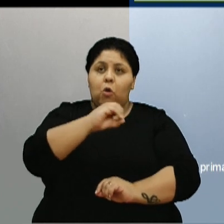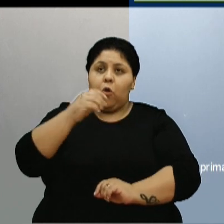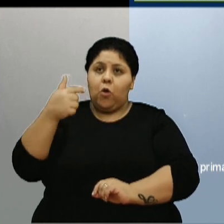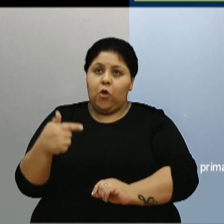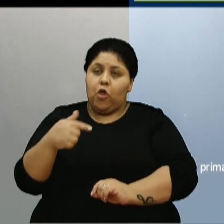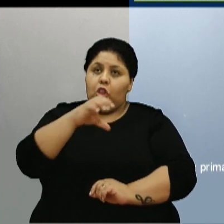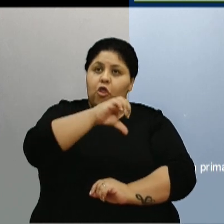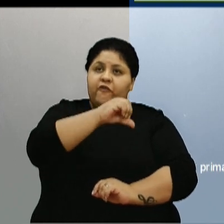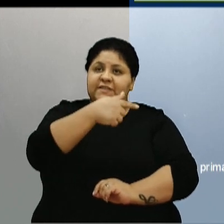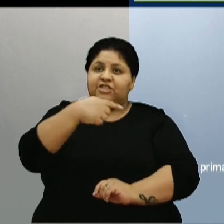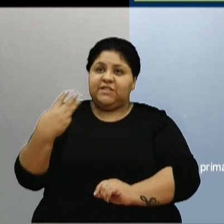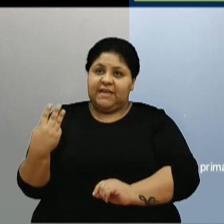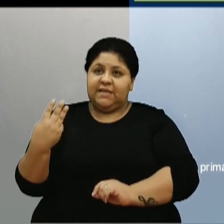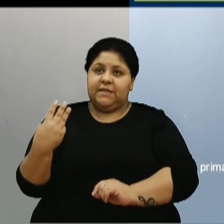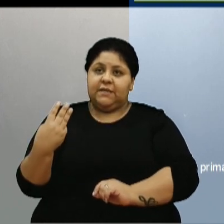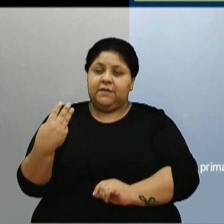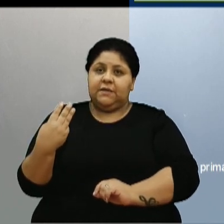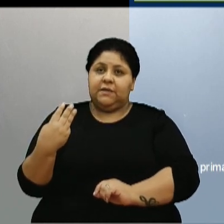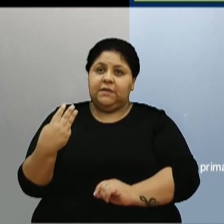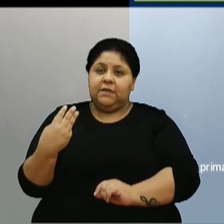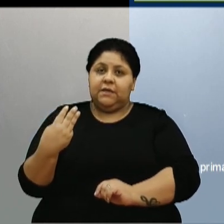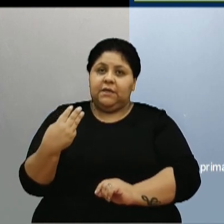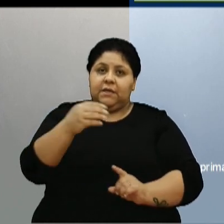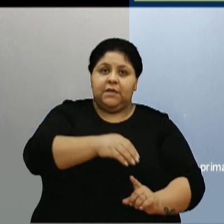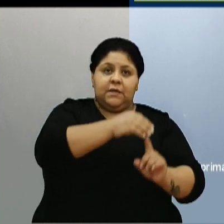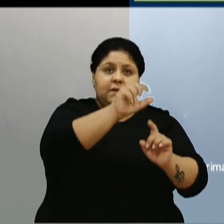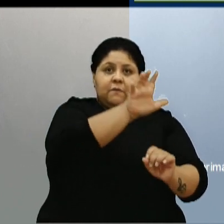807.973 milhões. E a receita primária total,